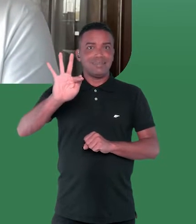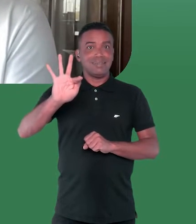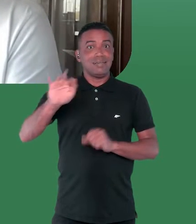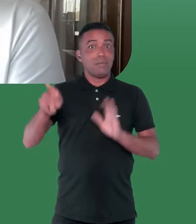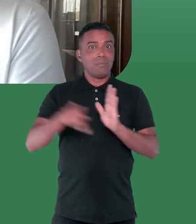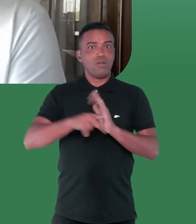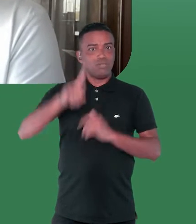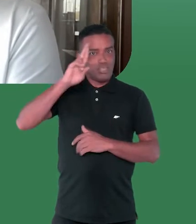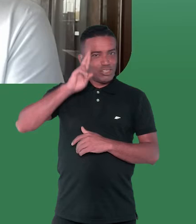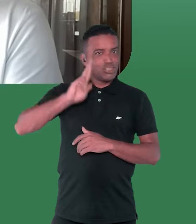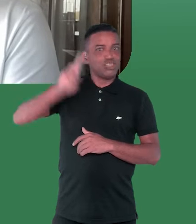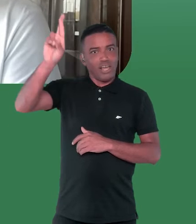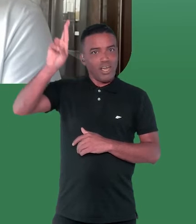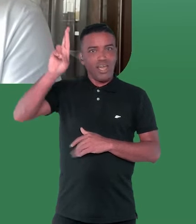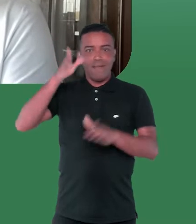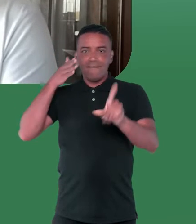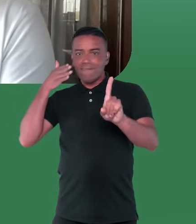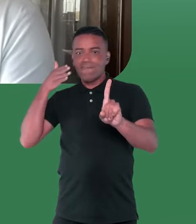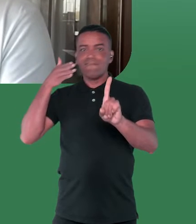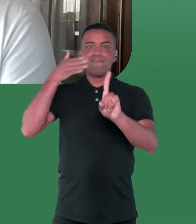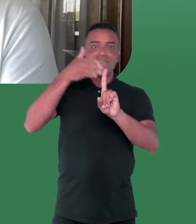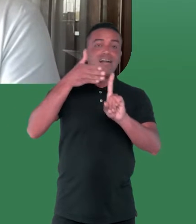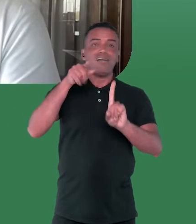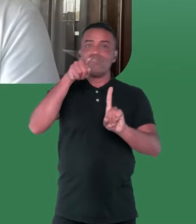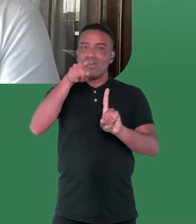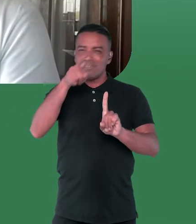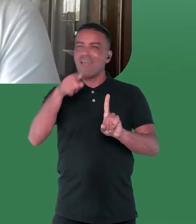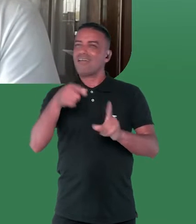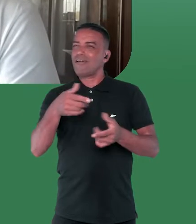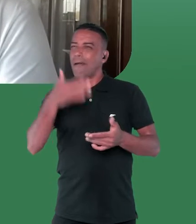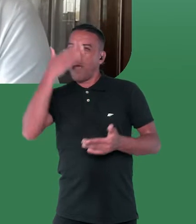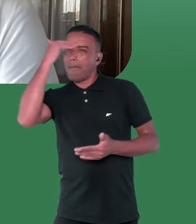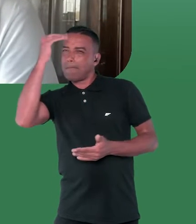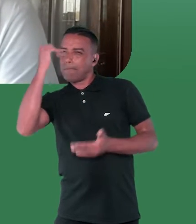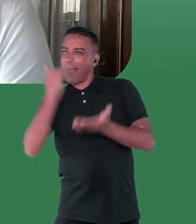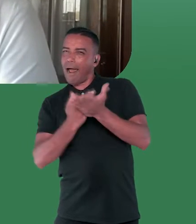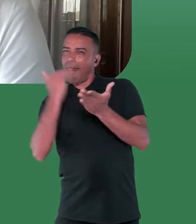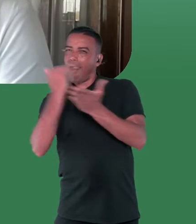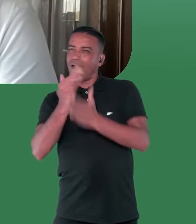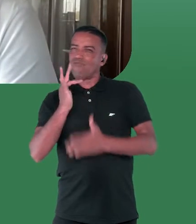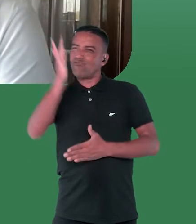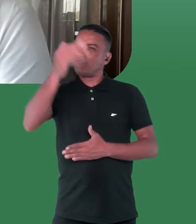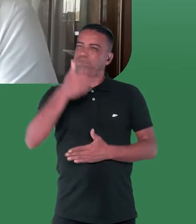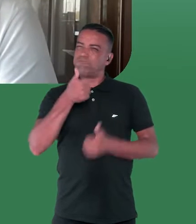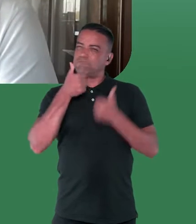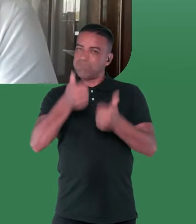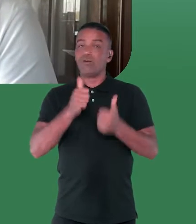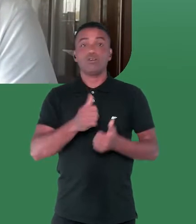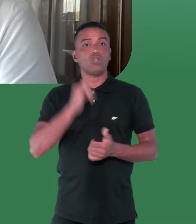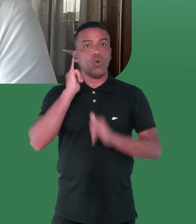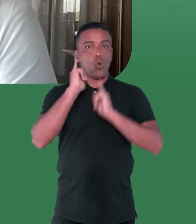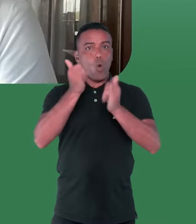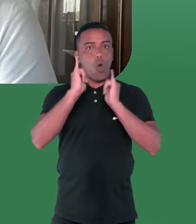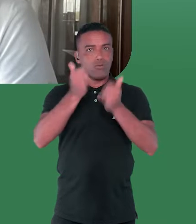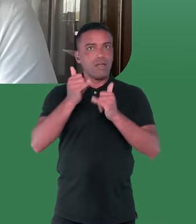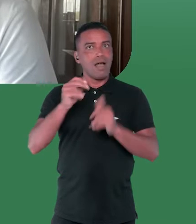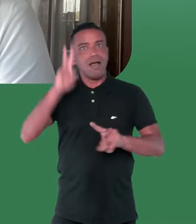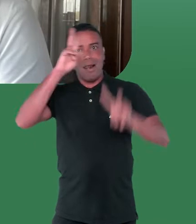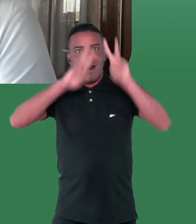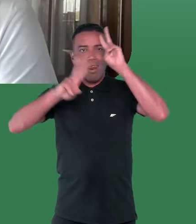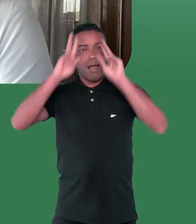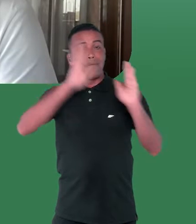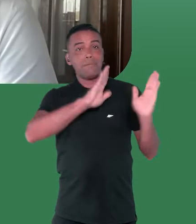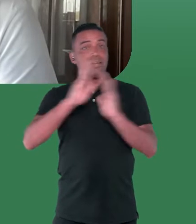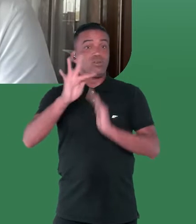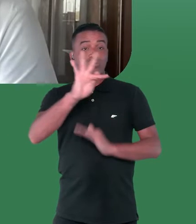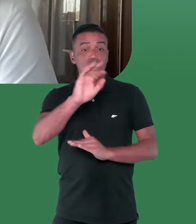os seus chefes já se identificaram que ali tinha um grande repórter. Sim, Vamos contar uns episódios do seu período